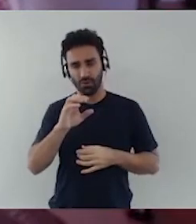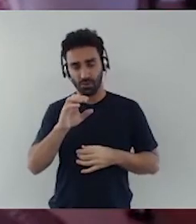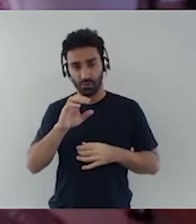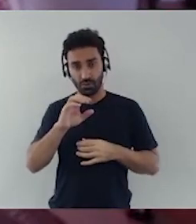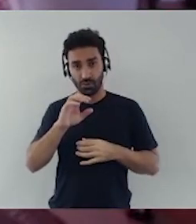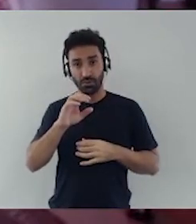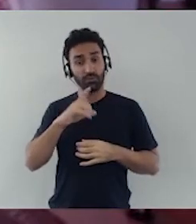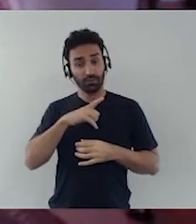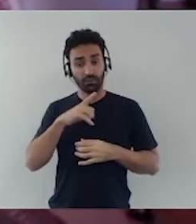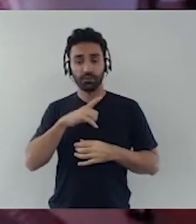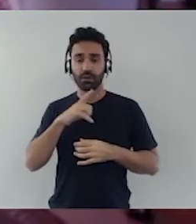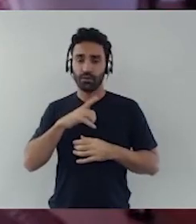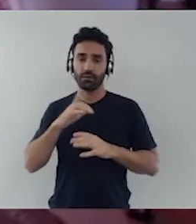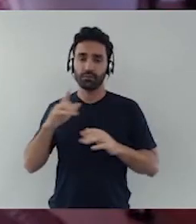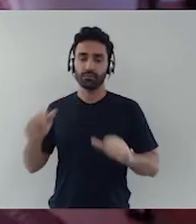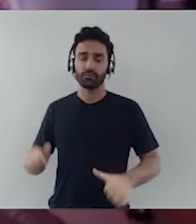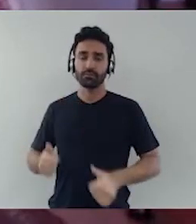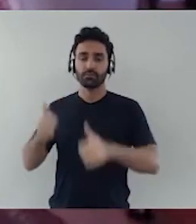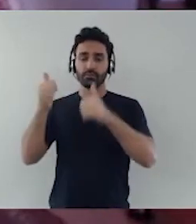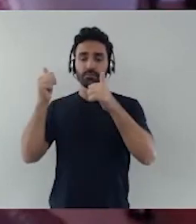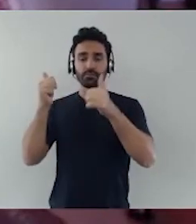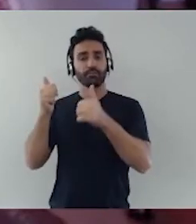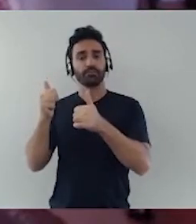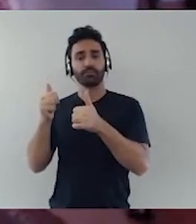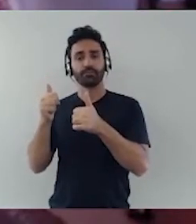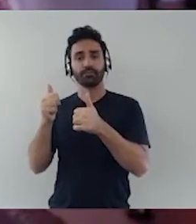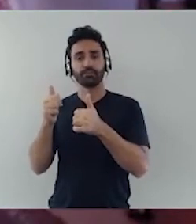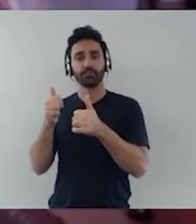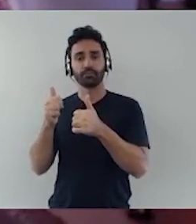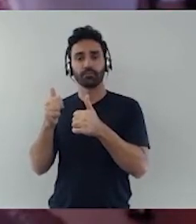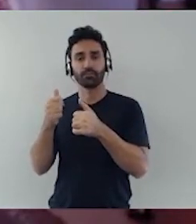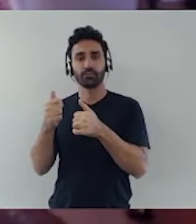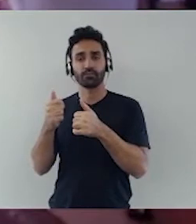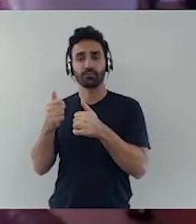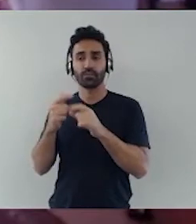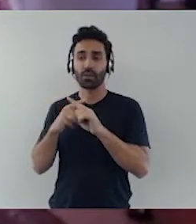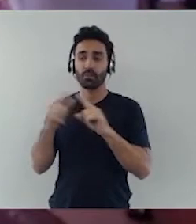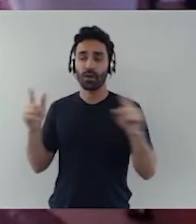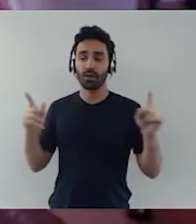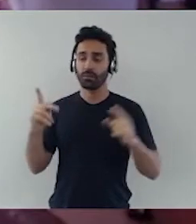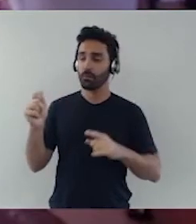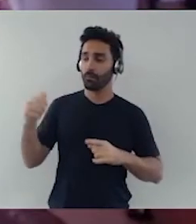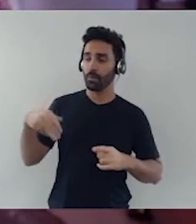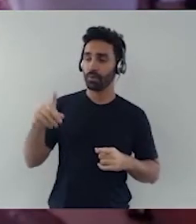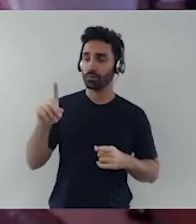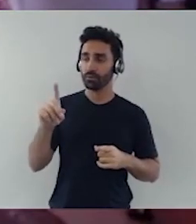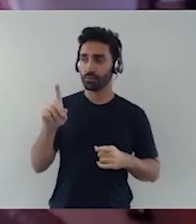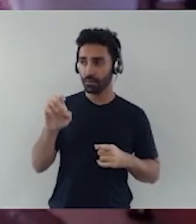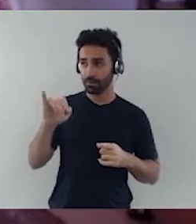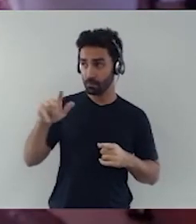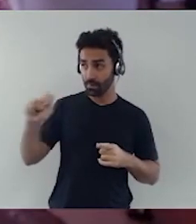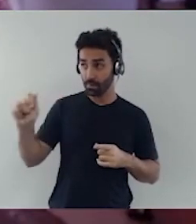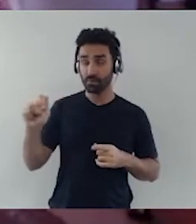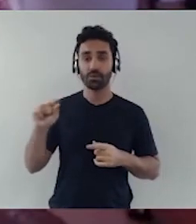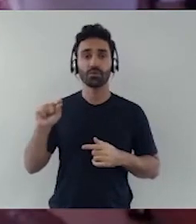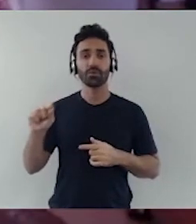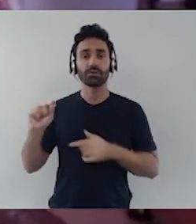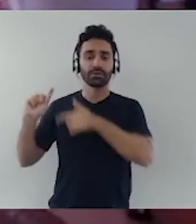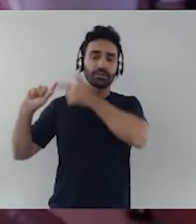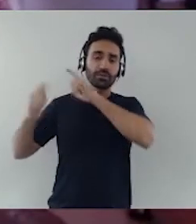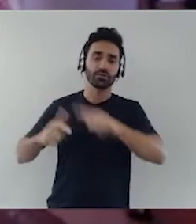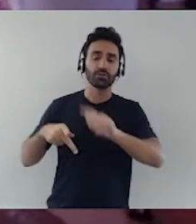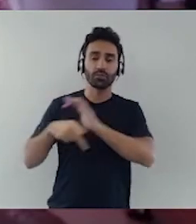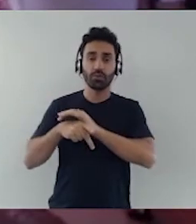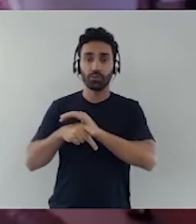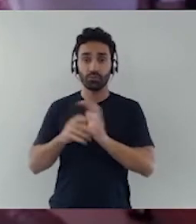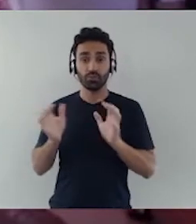se beneficiado mais da urbanização, mas com a pandemia, as bolhas de proteção tradicional desses grupos